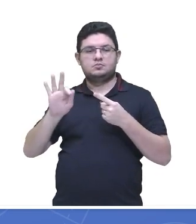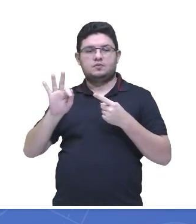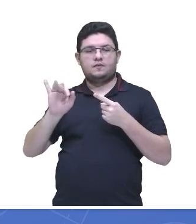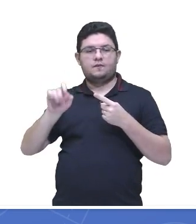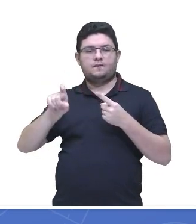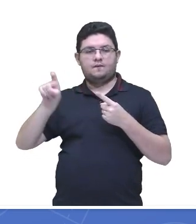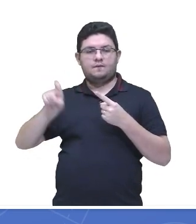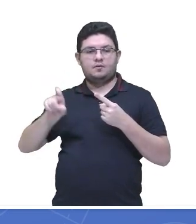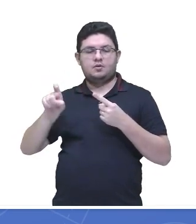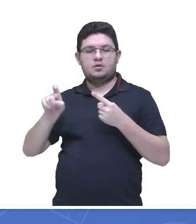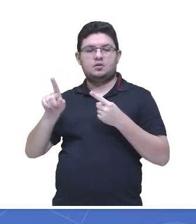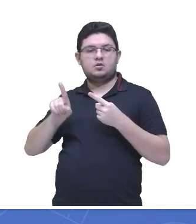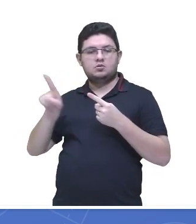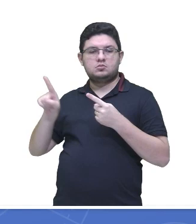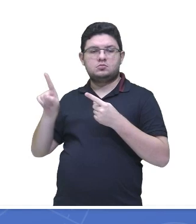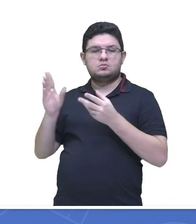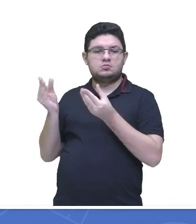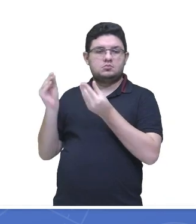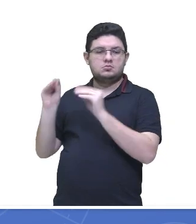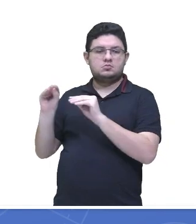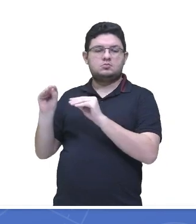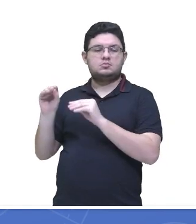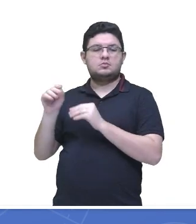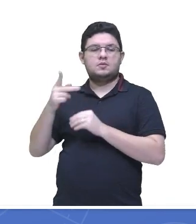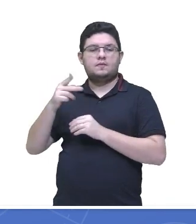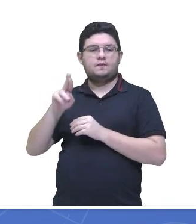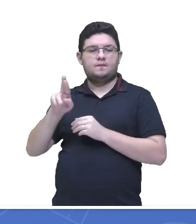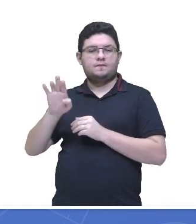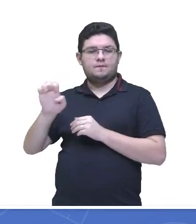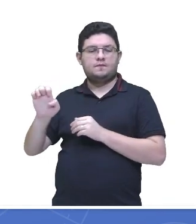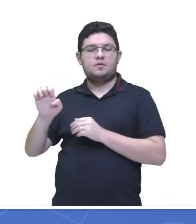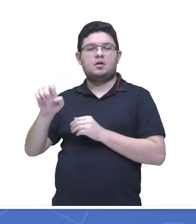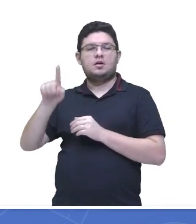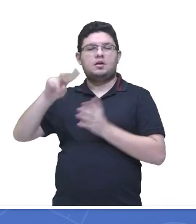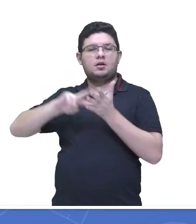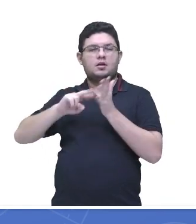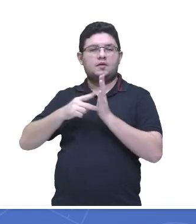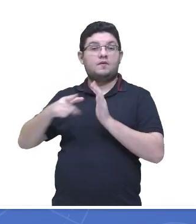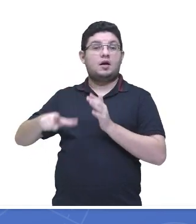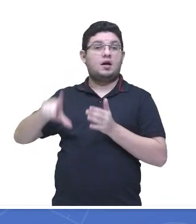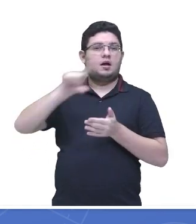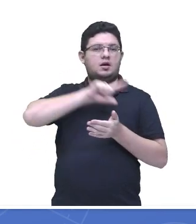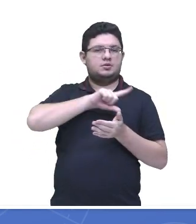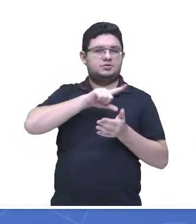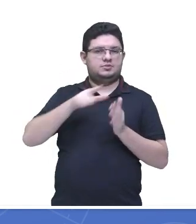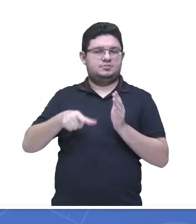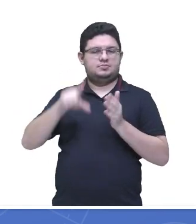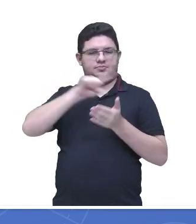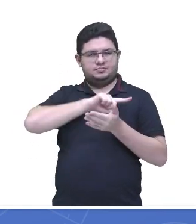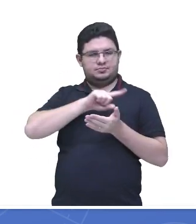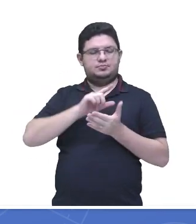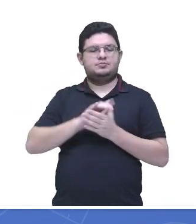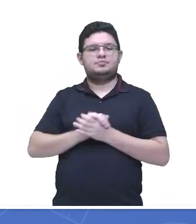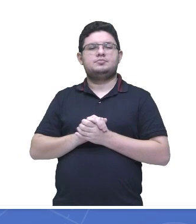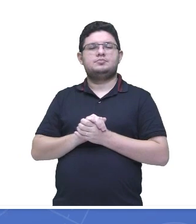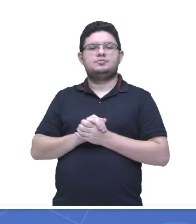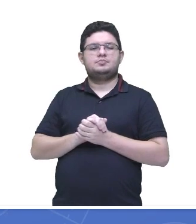Olha o que significa a palavra prefixo, né? Significa o que vem antes da palavra original, a palavra raiz, tá?